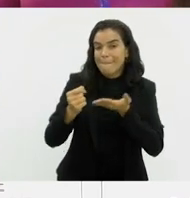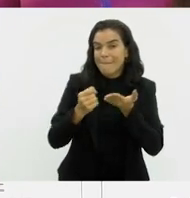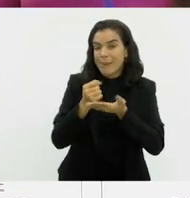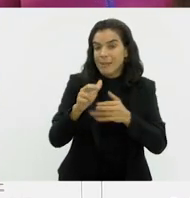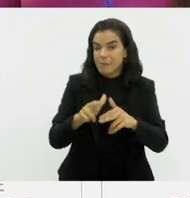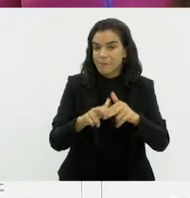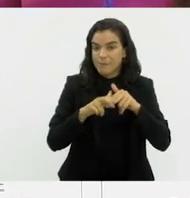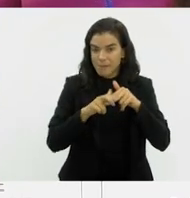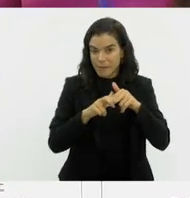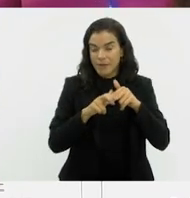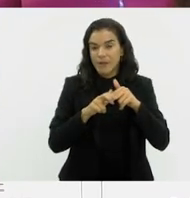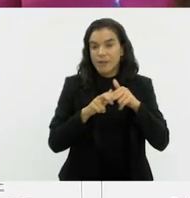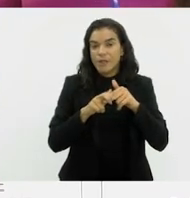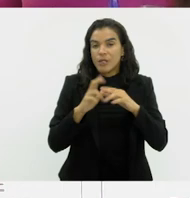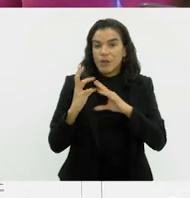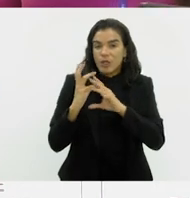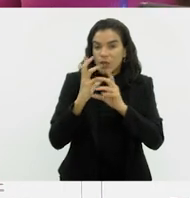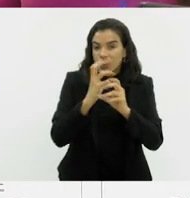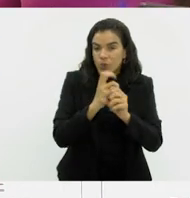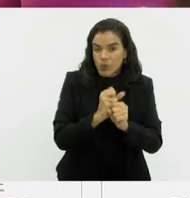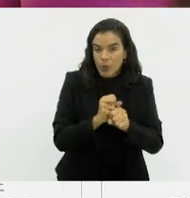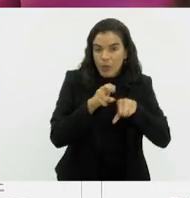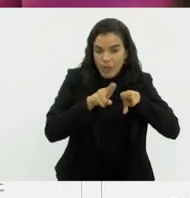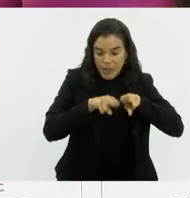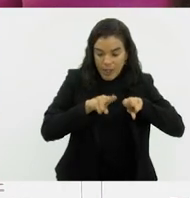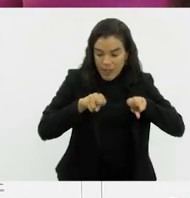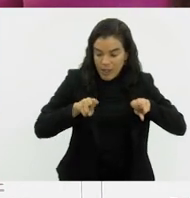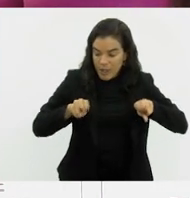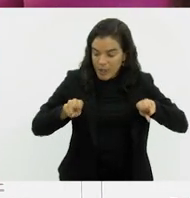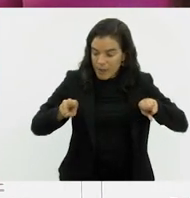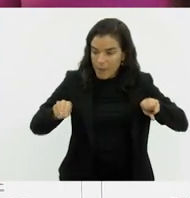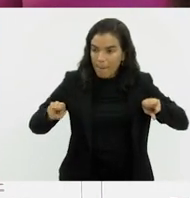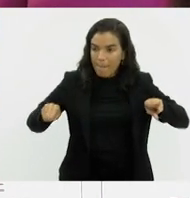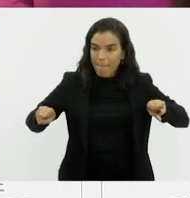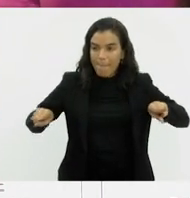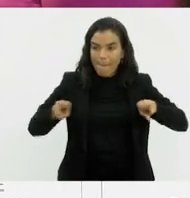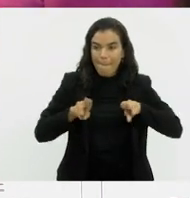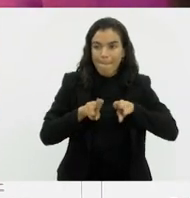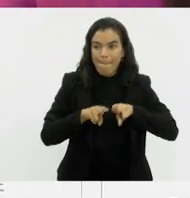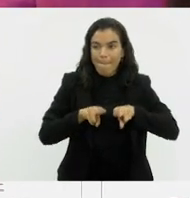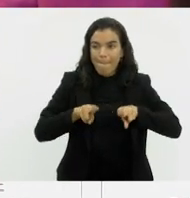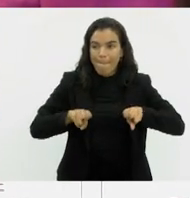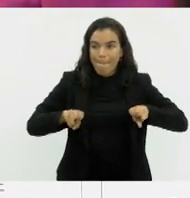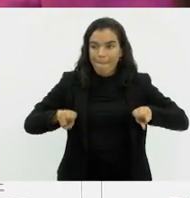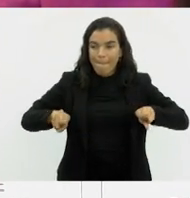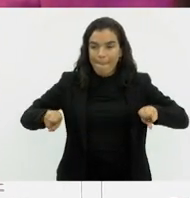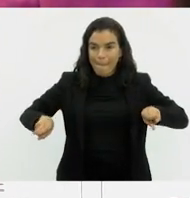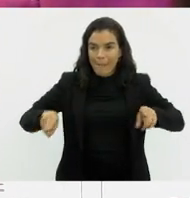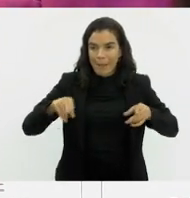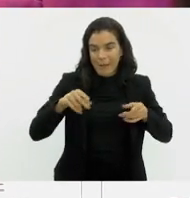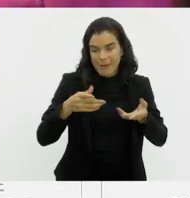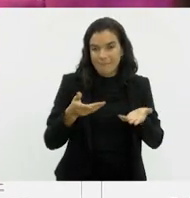função do número de leitos que foi projetado para ser